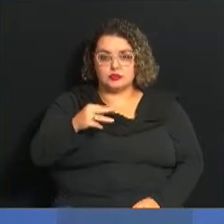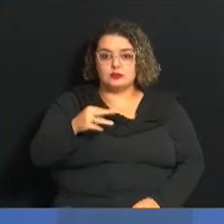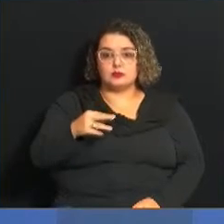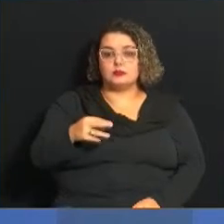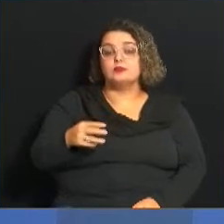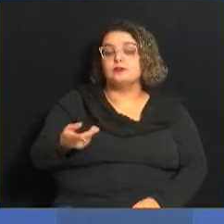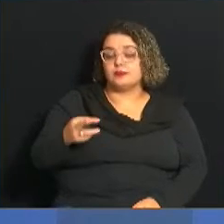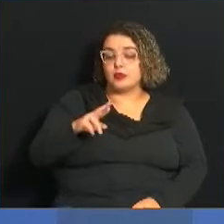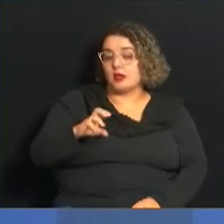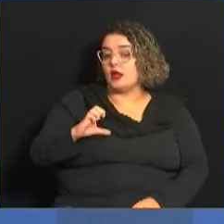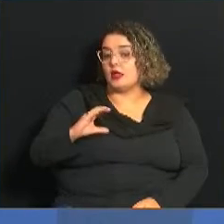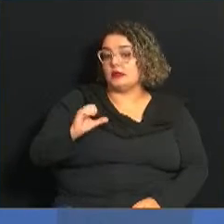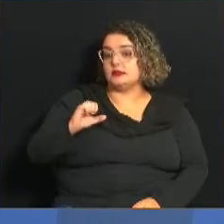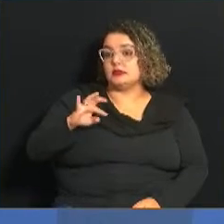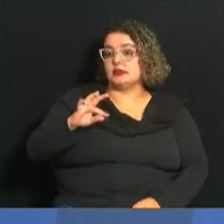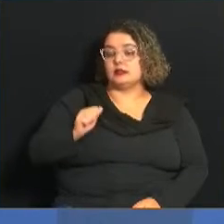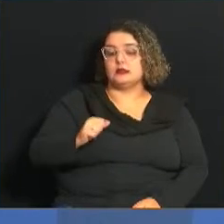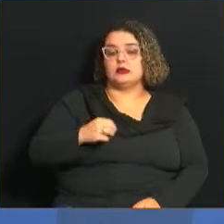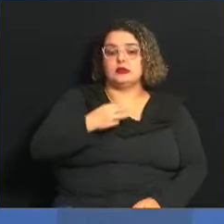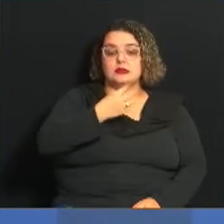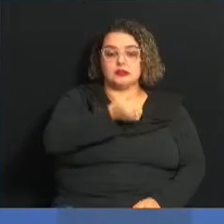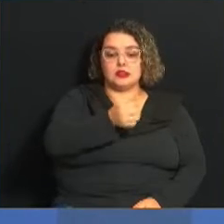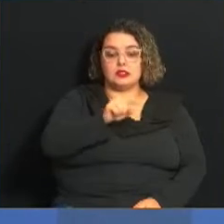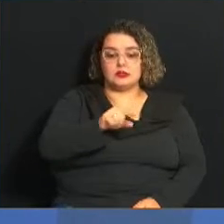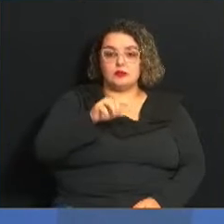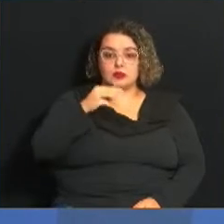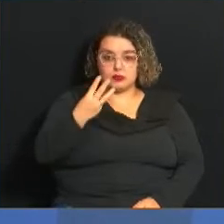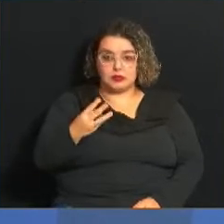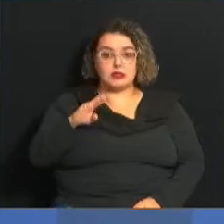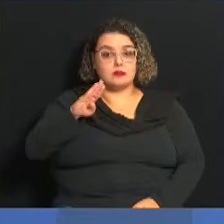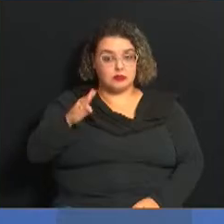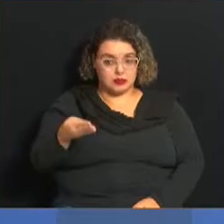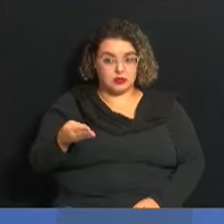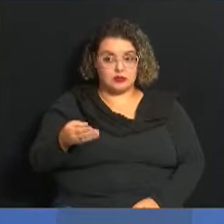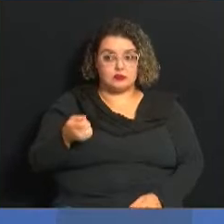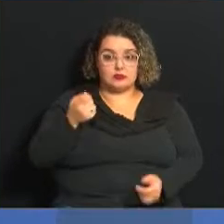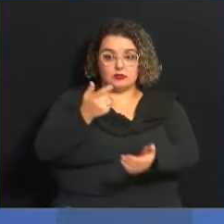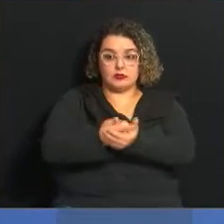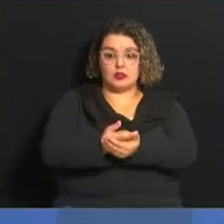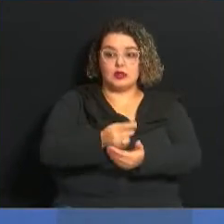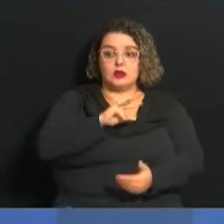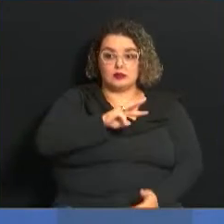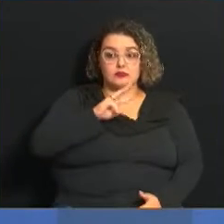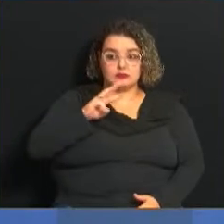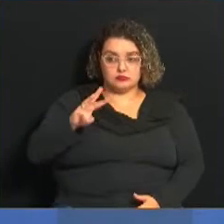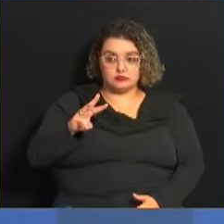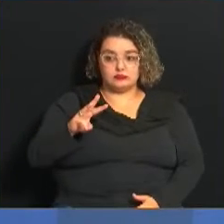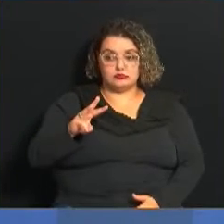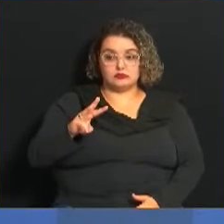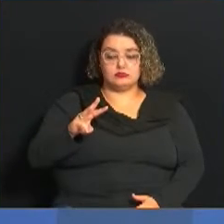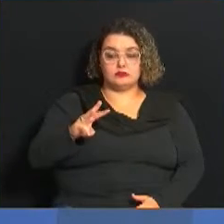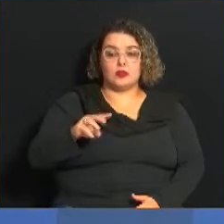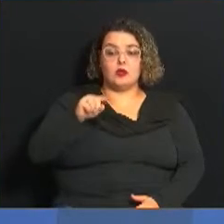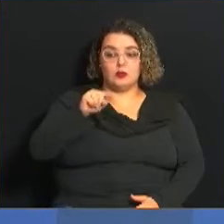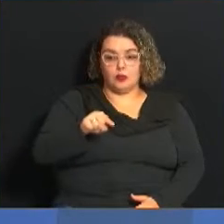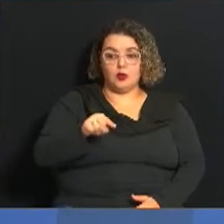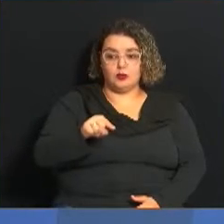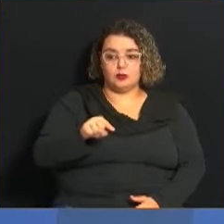pagos 6,3 bilhões em restituições. Anota aí o site da Receita,